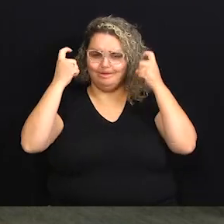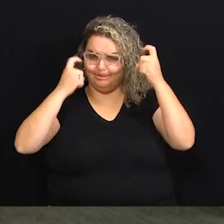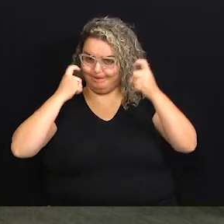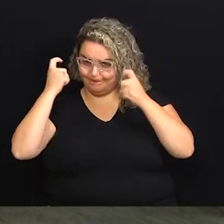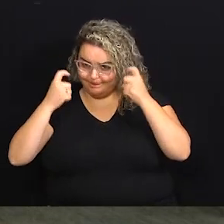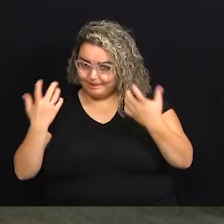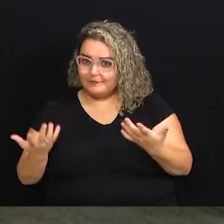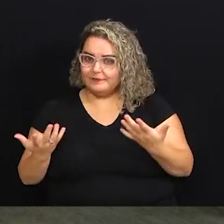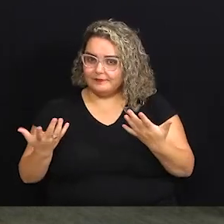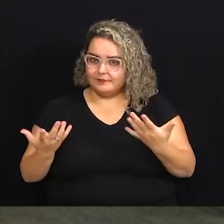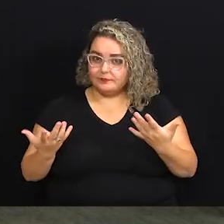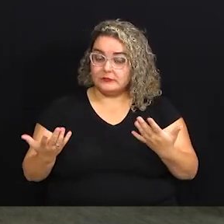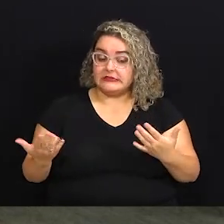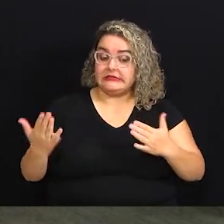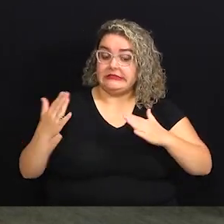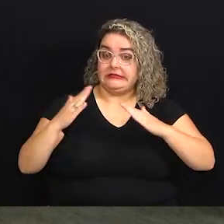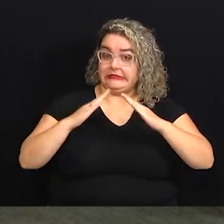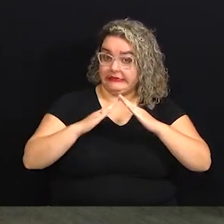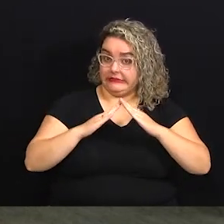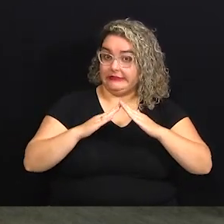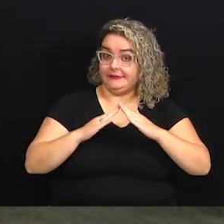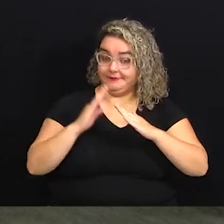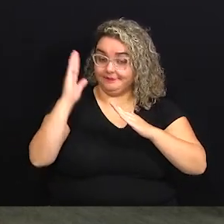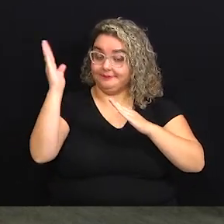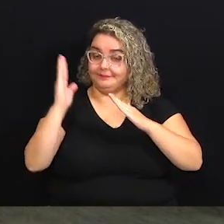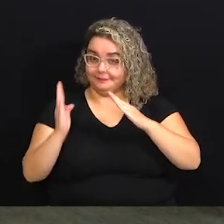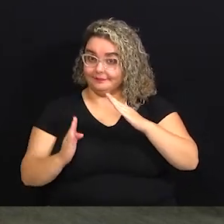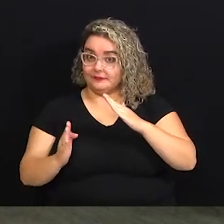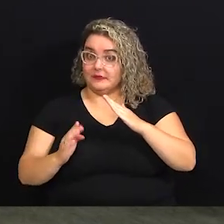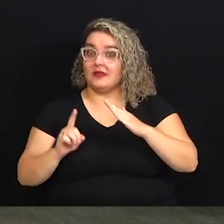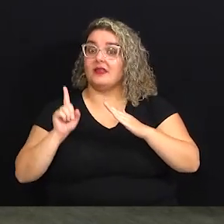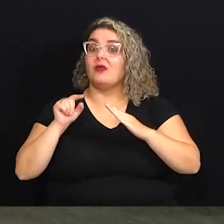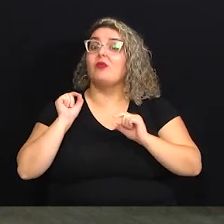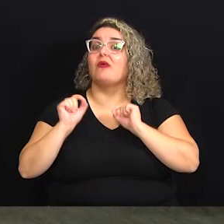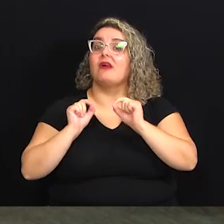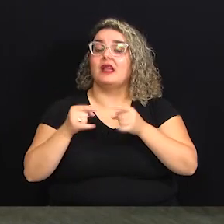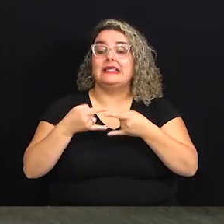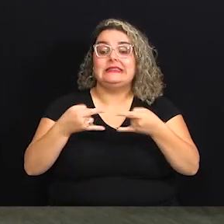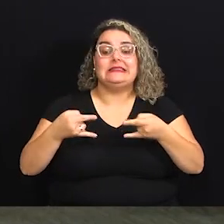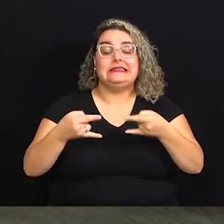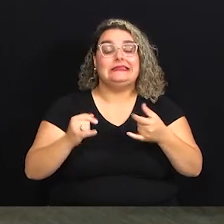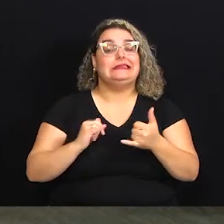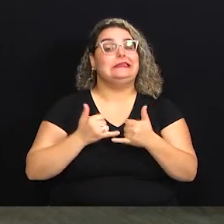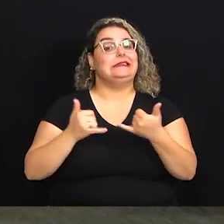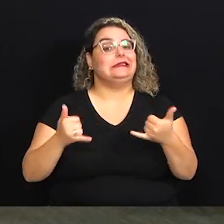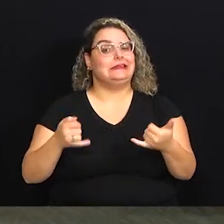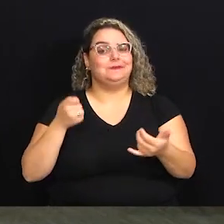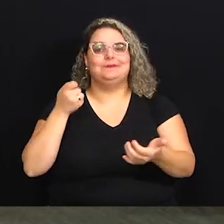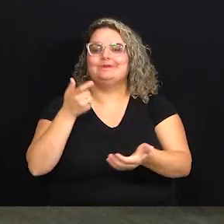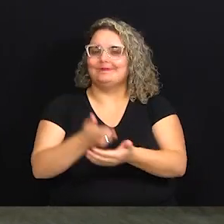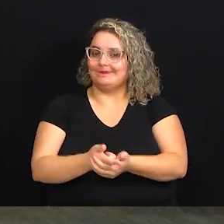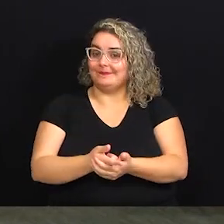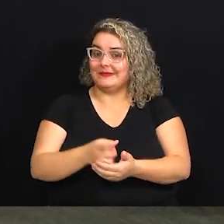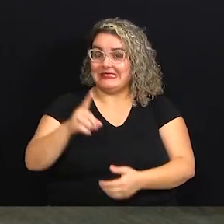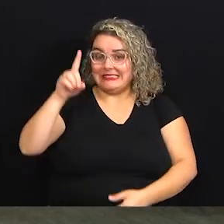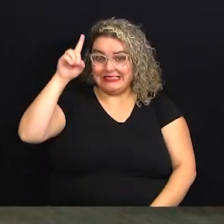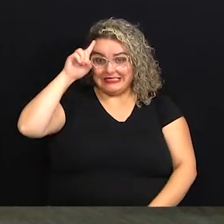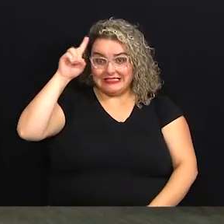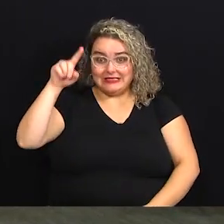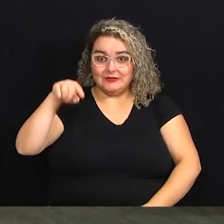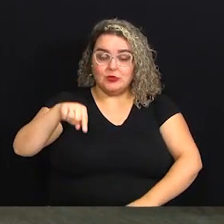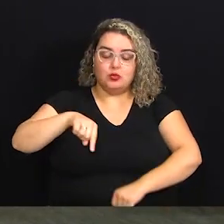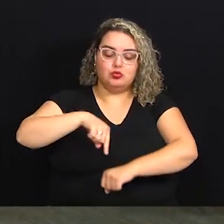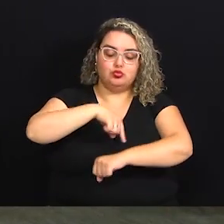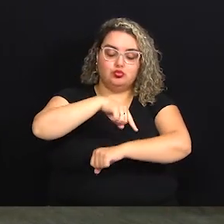preocupando muito a casa dos brasileiros nesse momento, que é a questão da conta da energia elétrica. Os dias estão começando a ficar